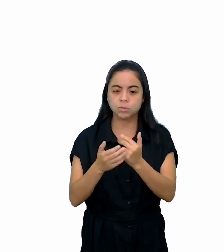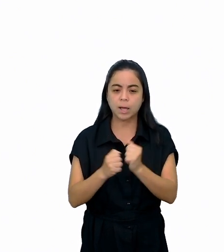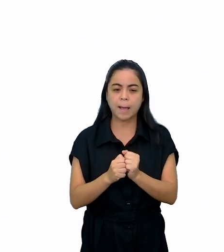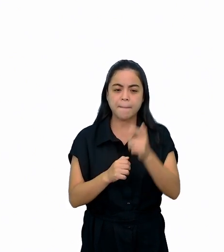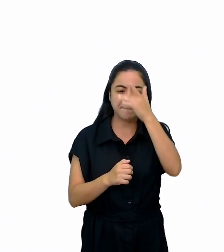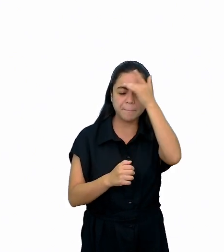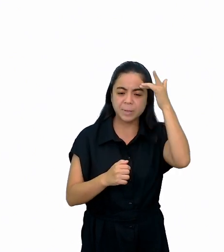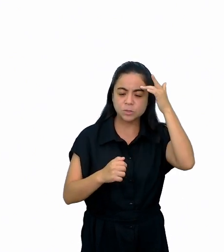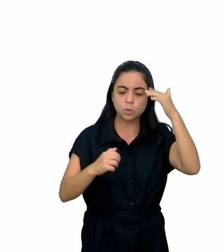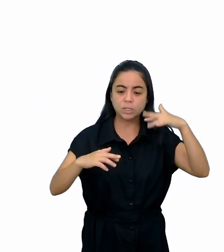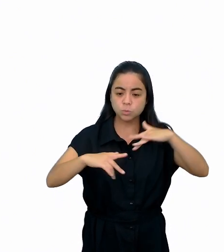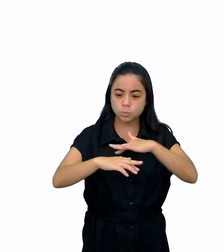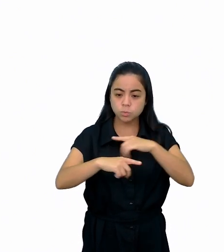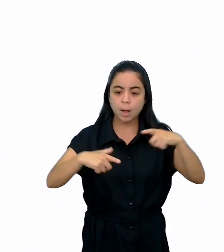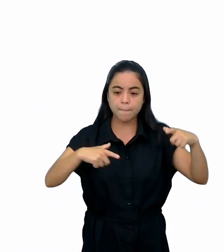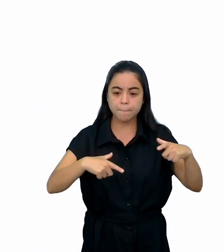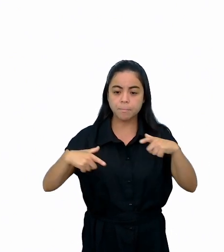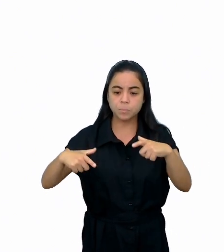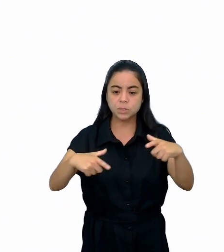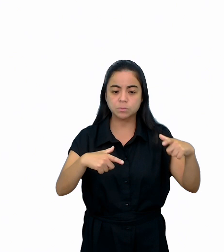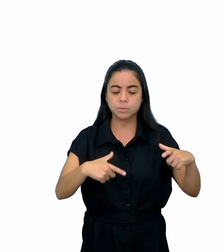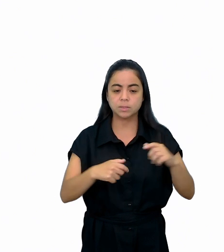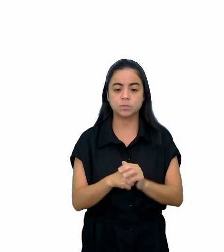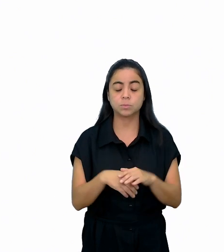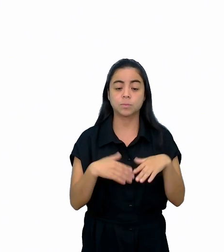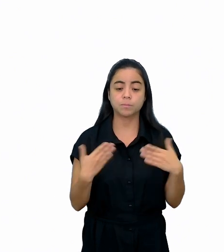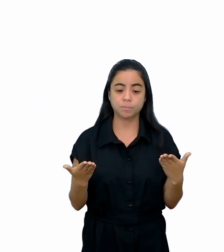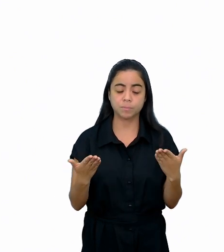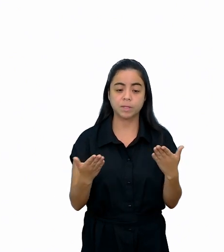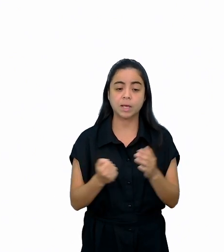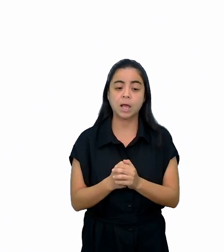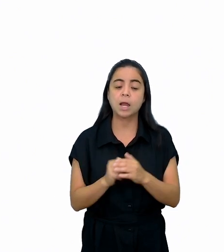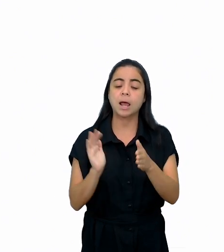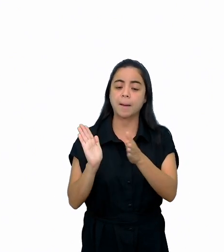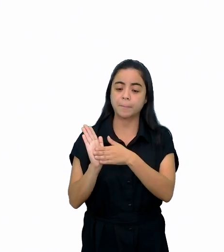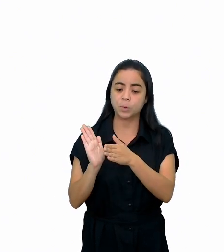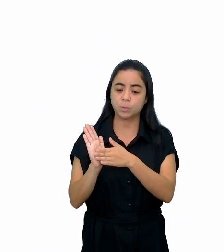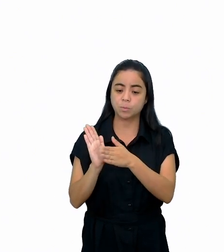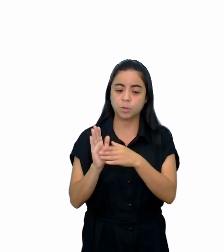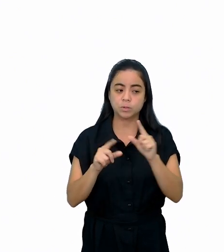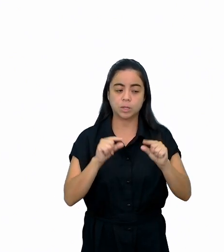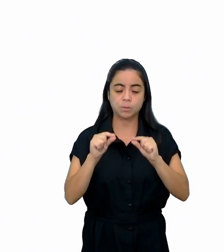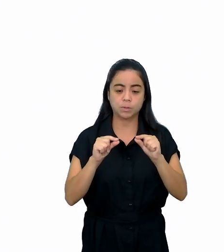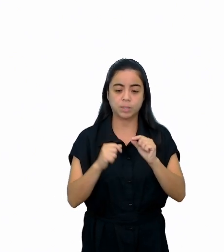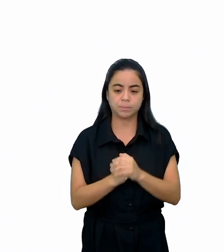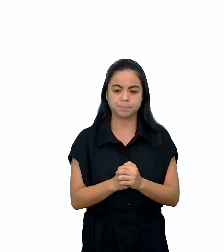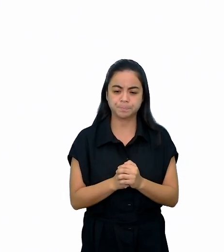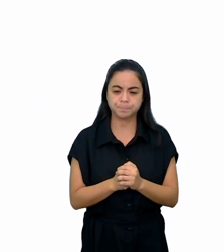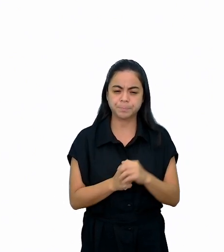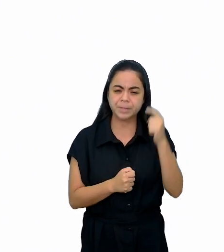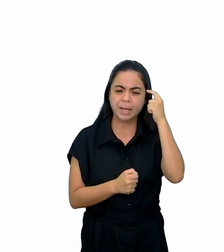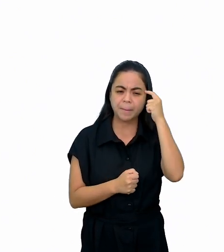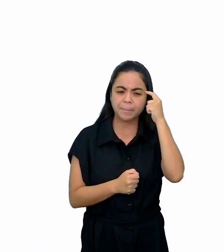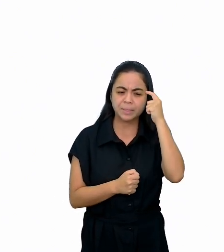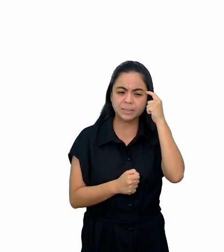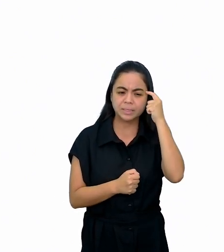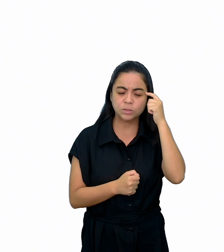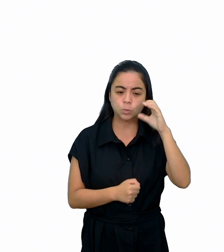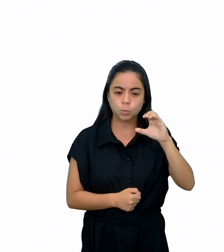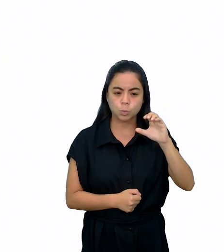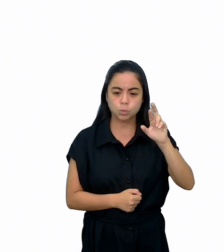no espaço, né? E para essa finalidade, a proposta é que, a partir de um croquis,